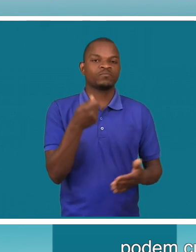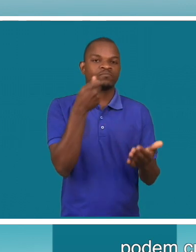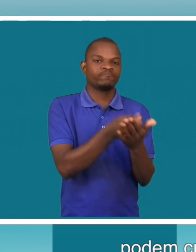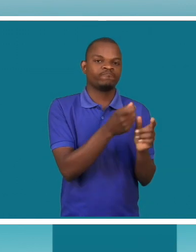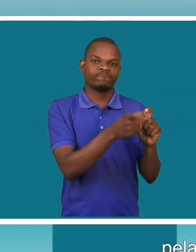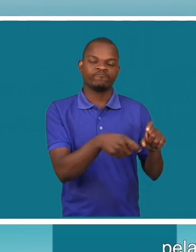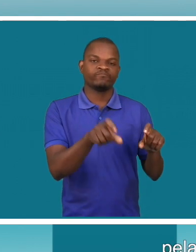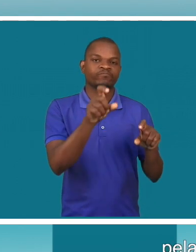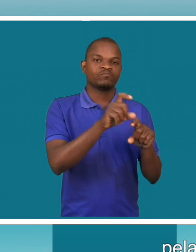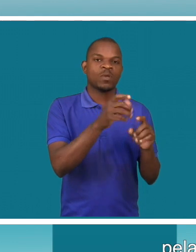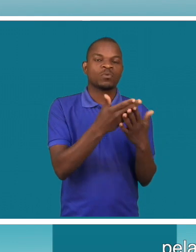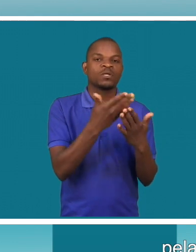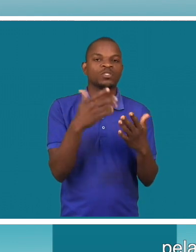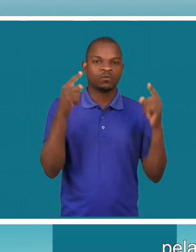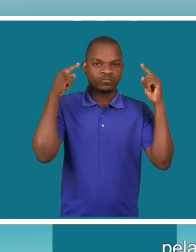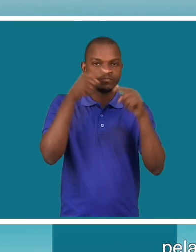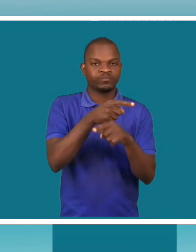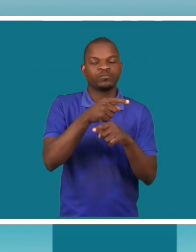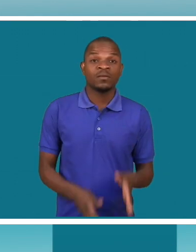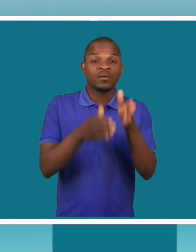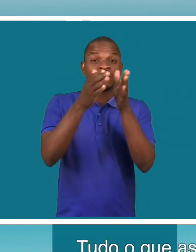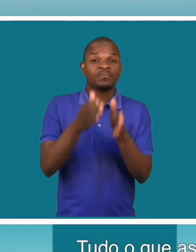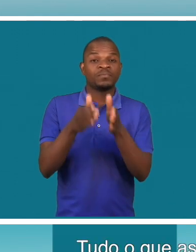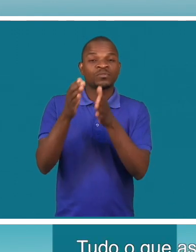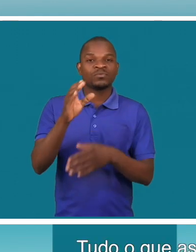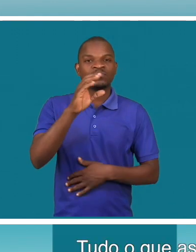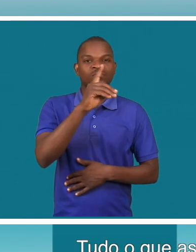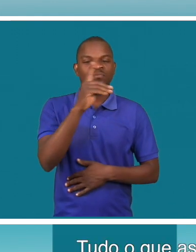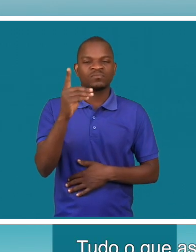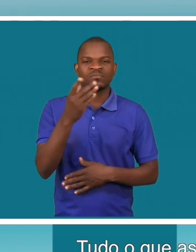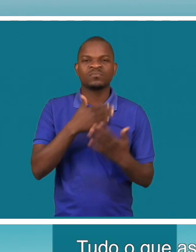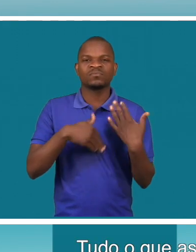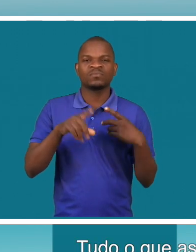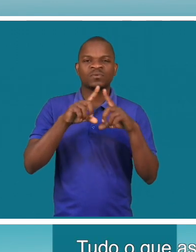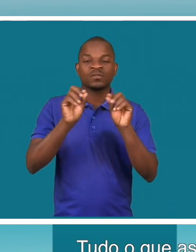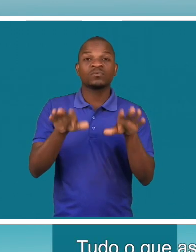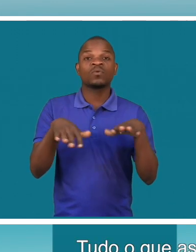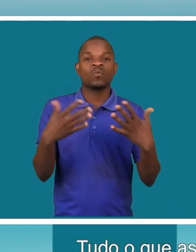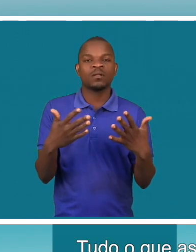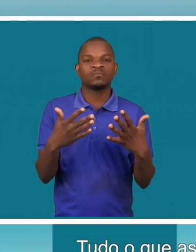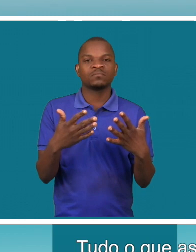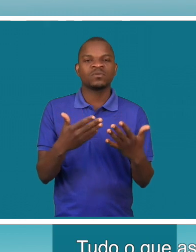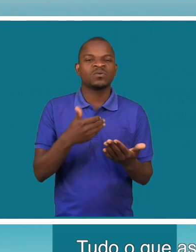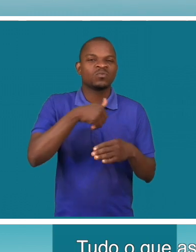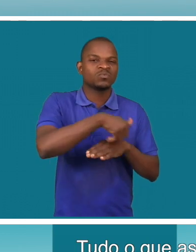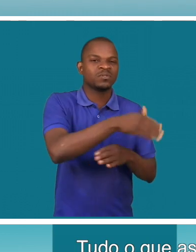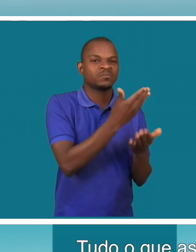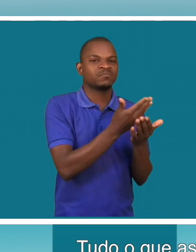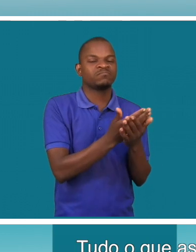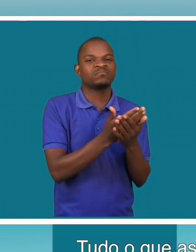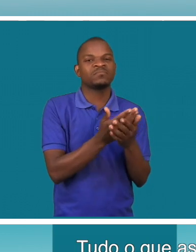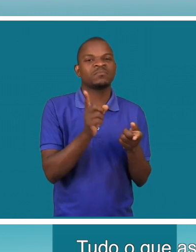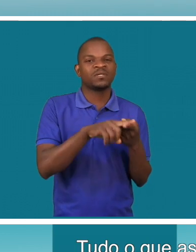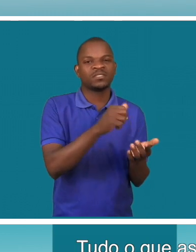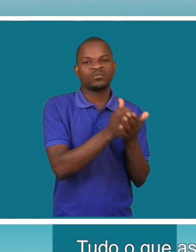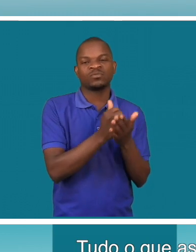condutor pela infração que ele cometeu. Tudo o que as pessoas com deficiência querem é a redução